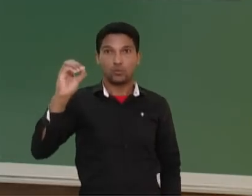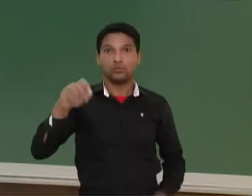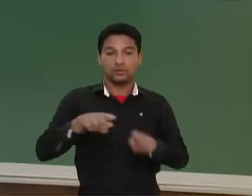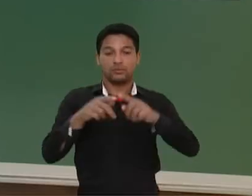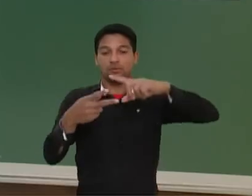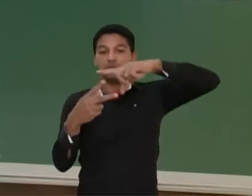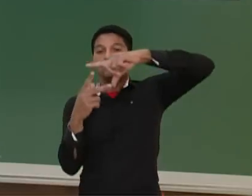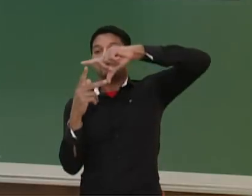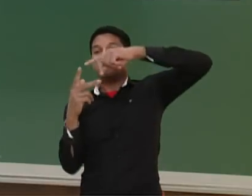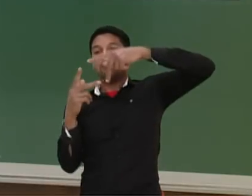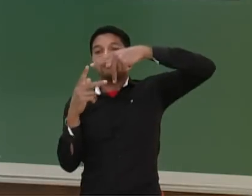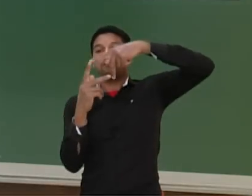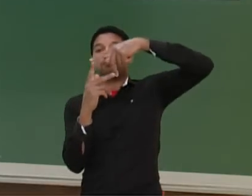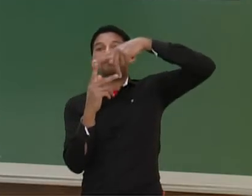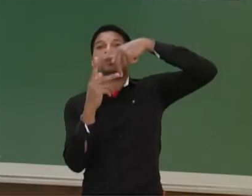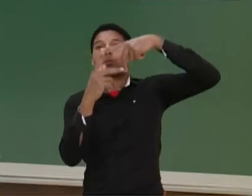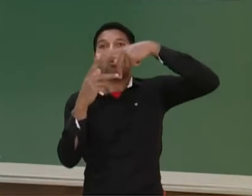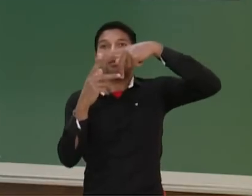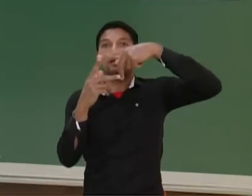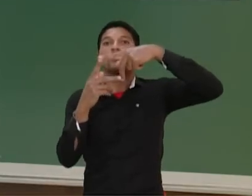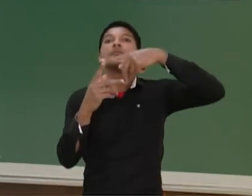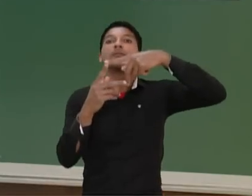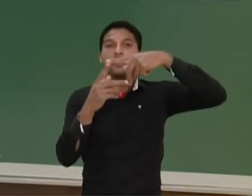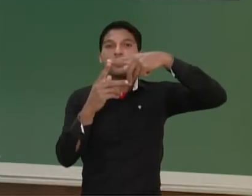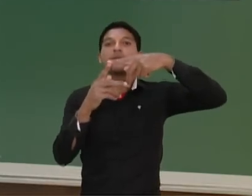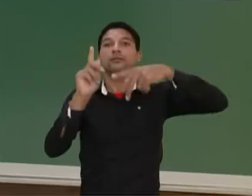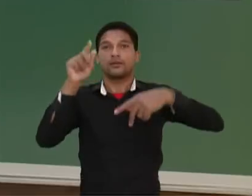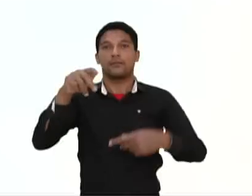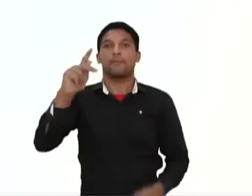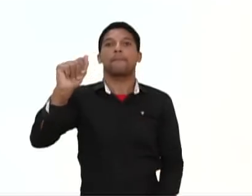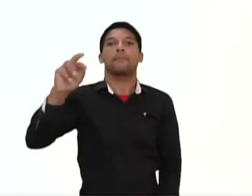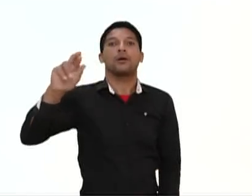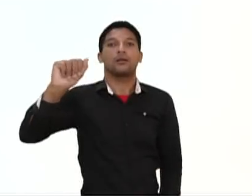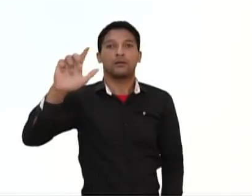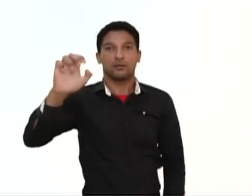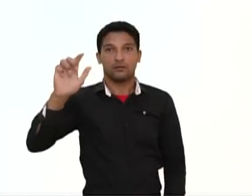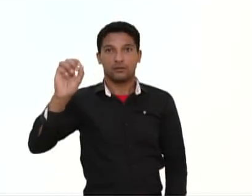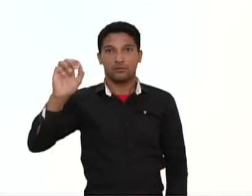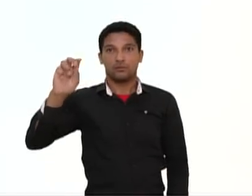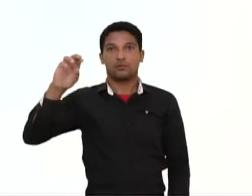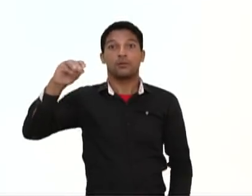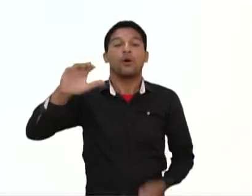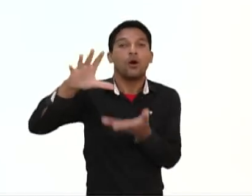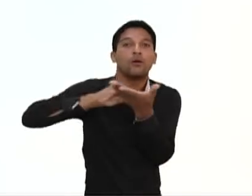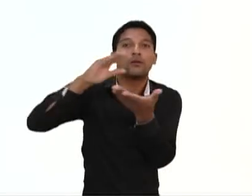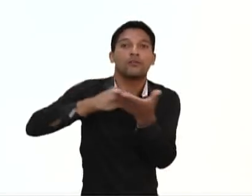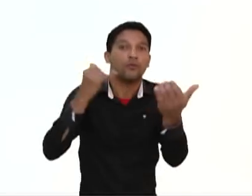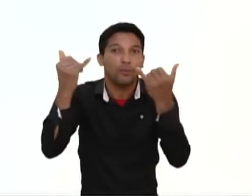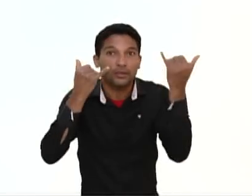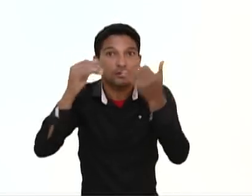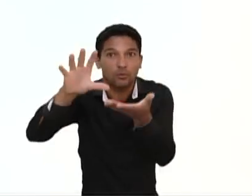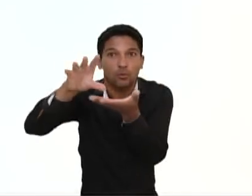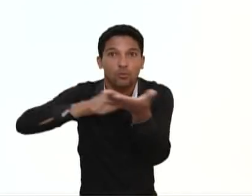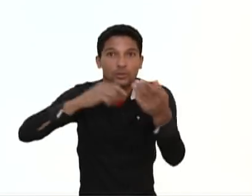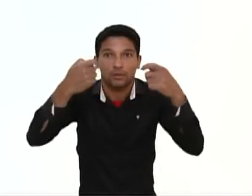Beleza? Então, anote isso porque isso é importante. Tá? Anote toda essa informação certinha no seu caderno e eu já volto para a gente